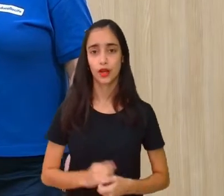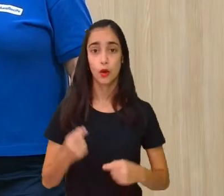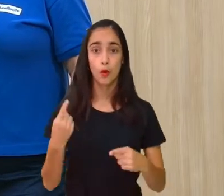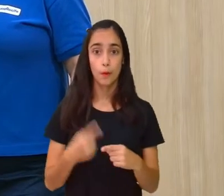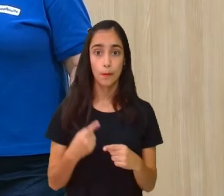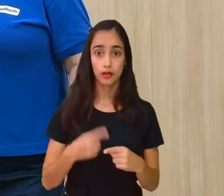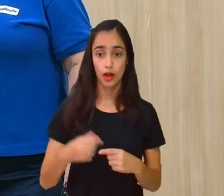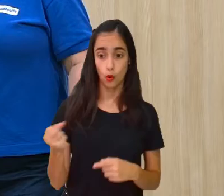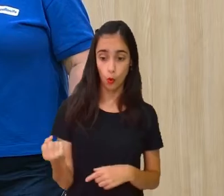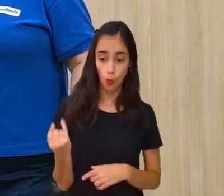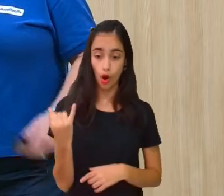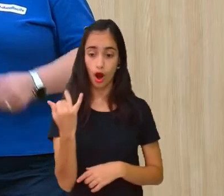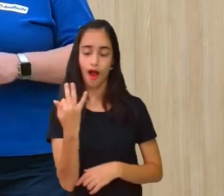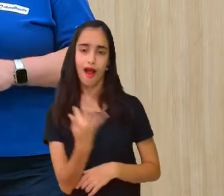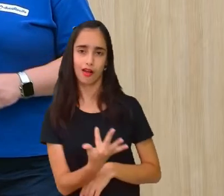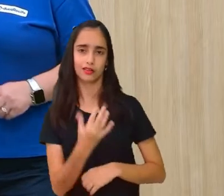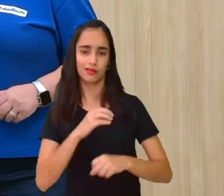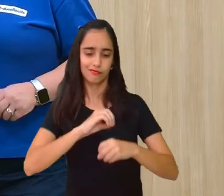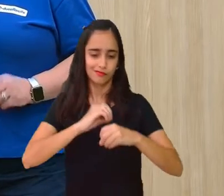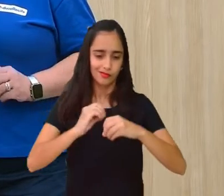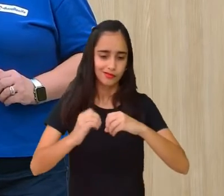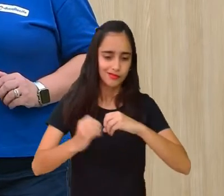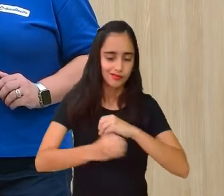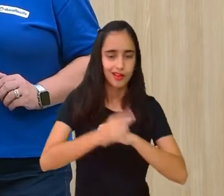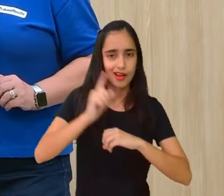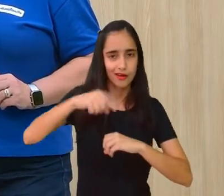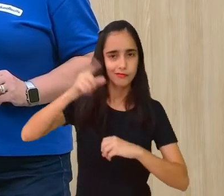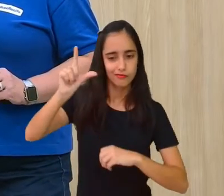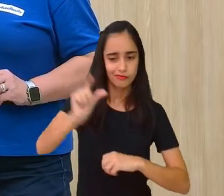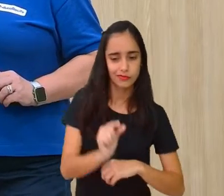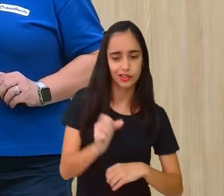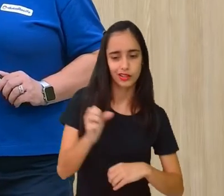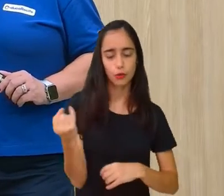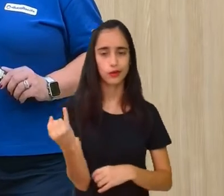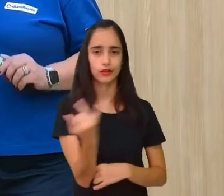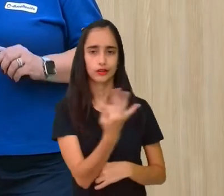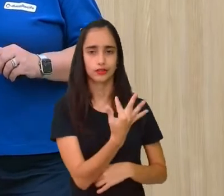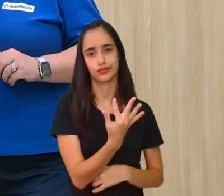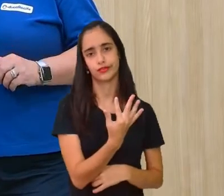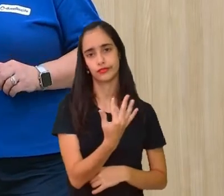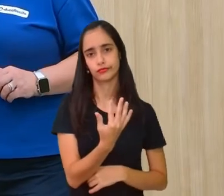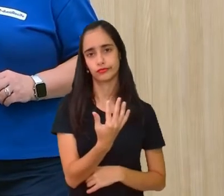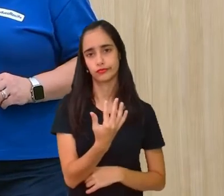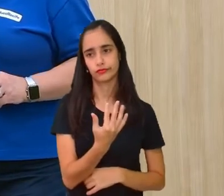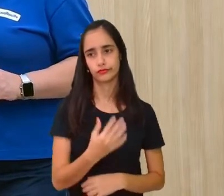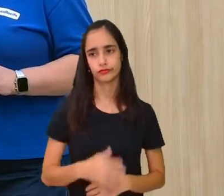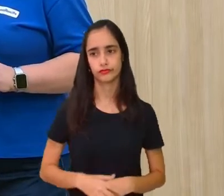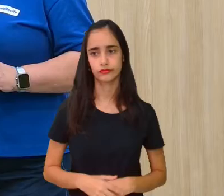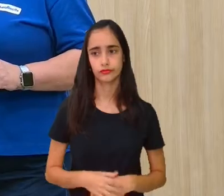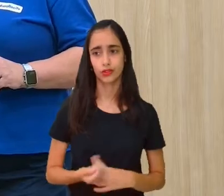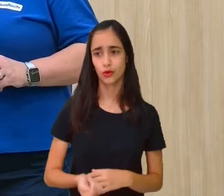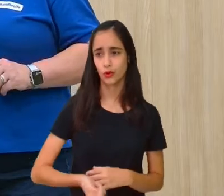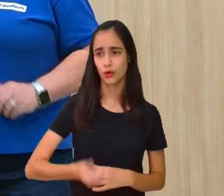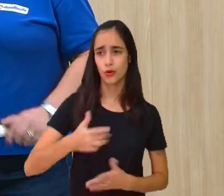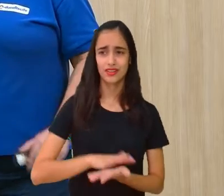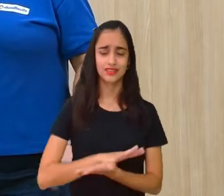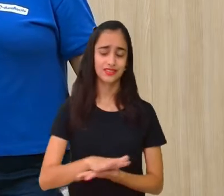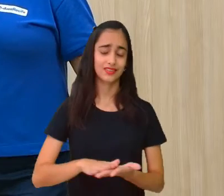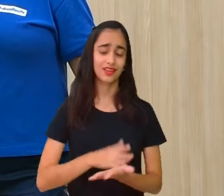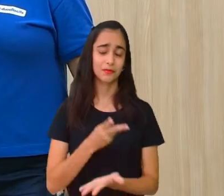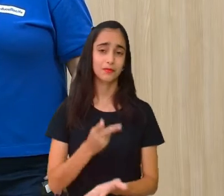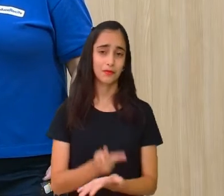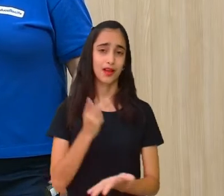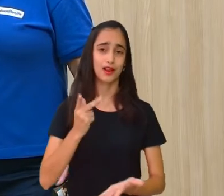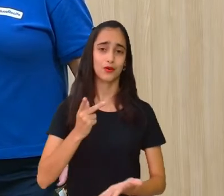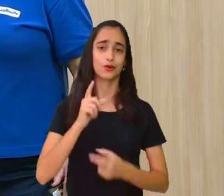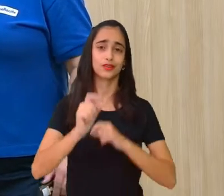células importante para a defesa, elas estão em pequena quantidade, quase inexistente para que ocorra